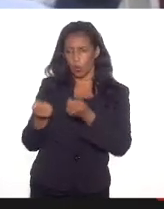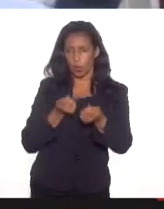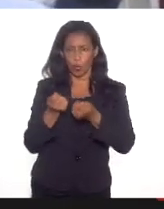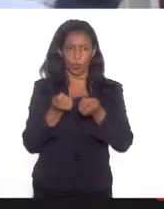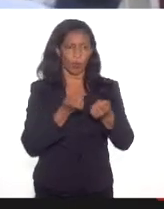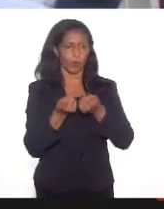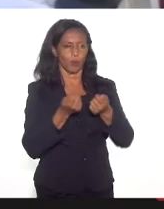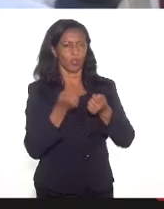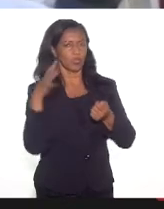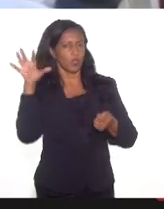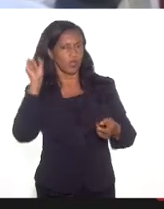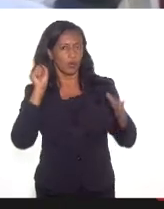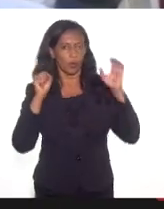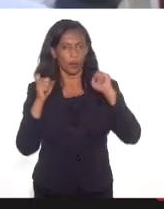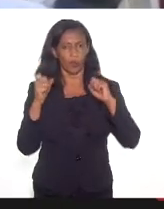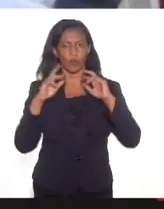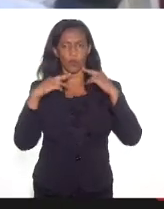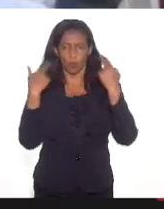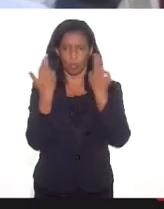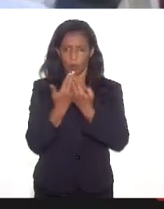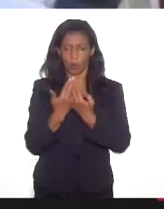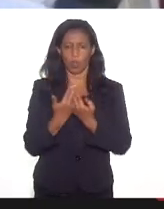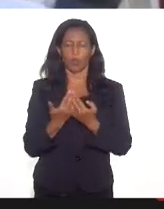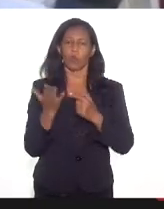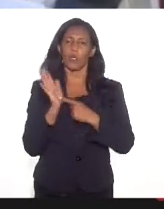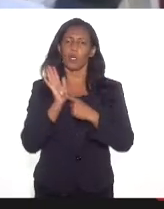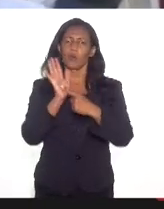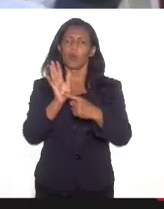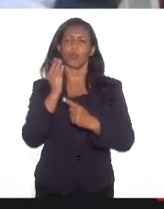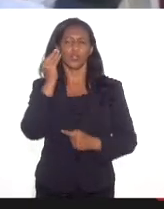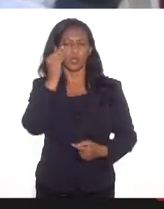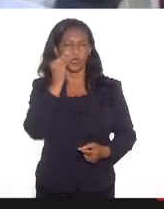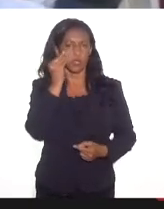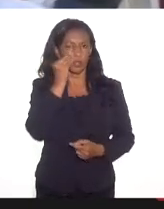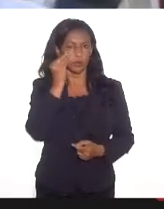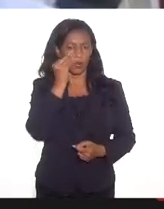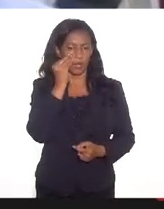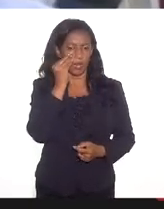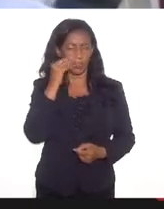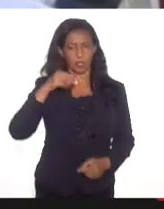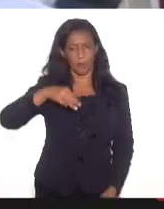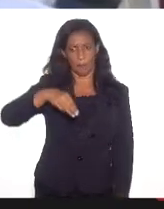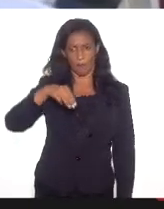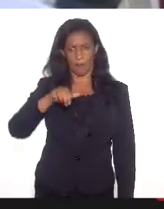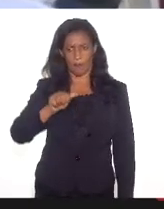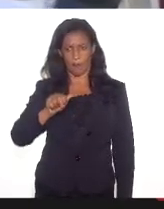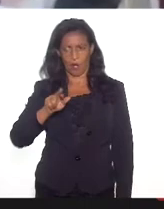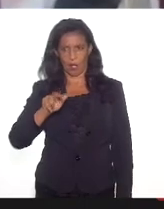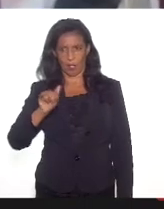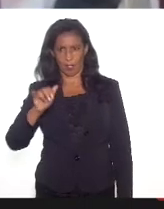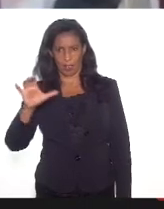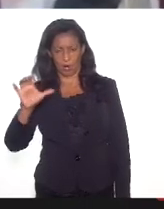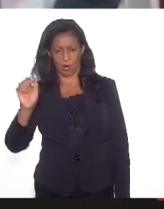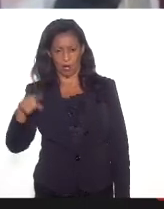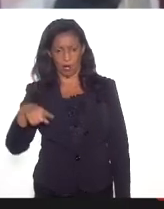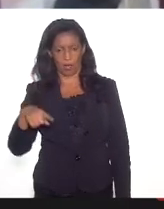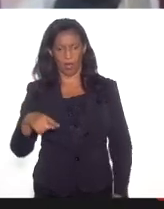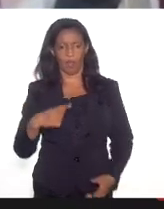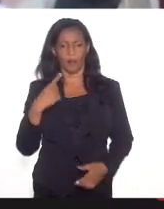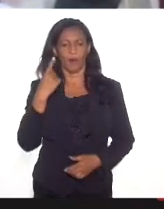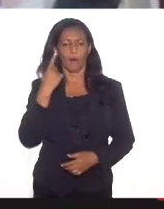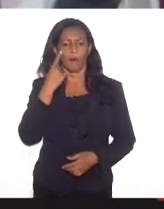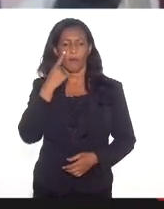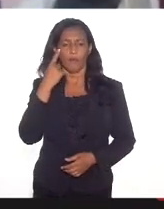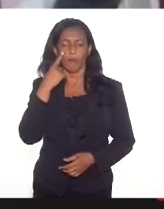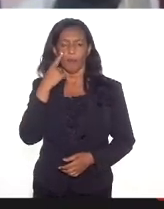estudando os resultados da experiência de Maricá para o conhecimento de todos os